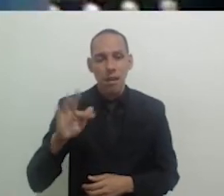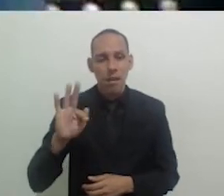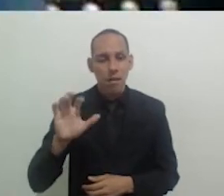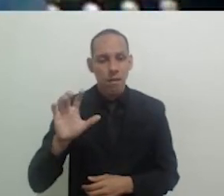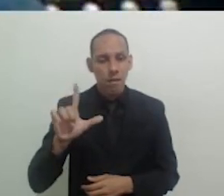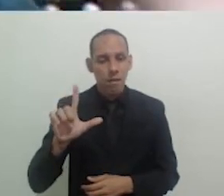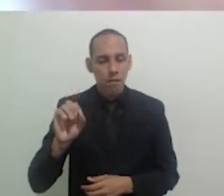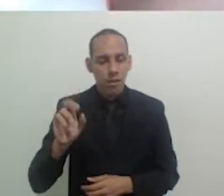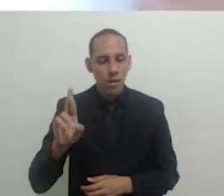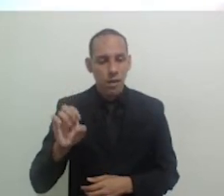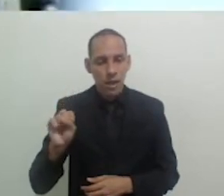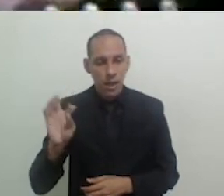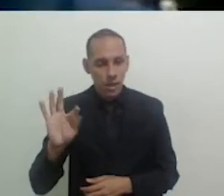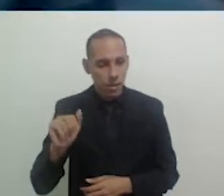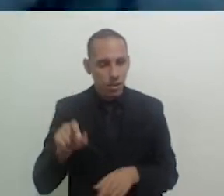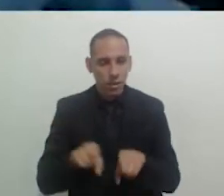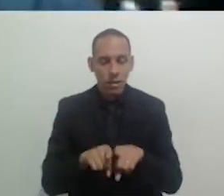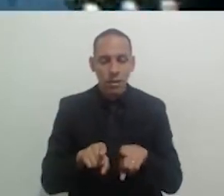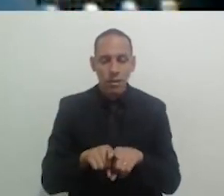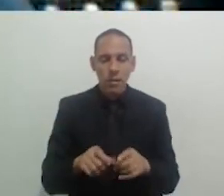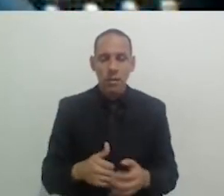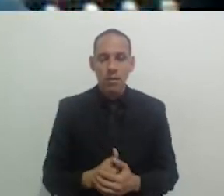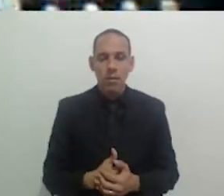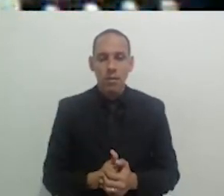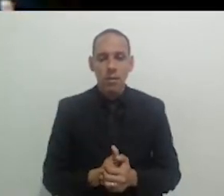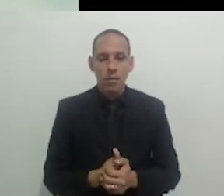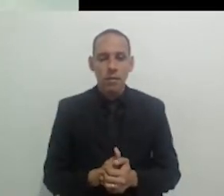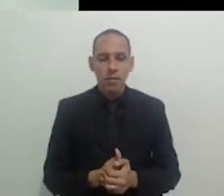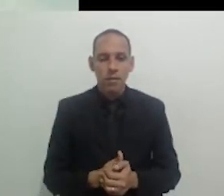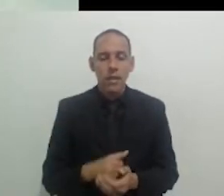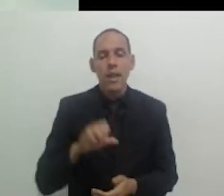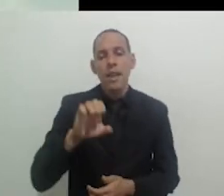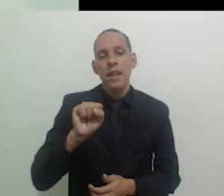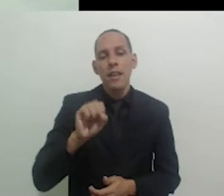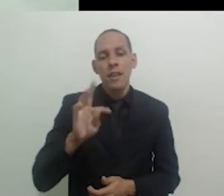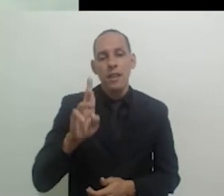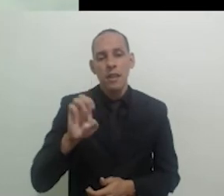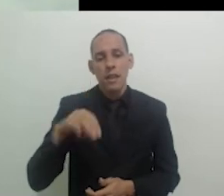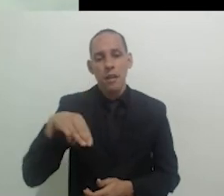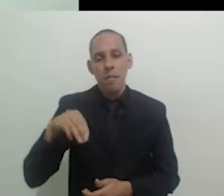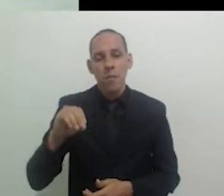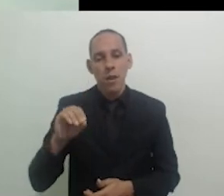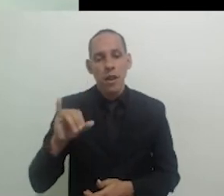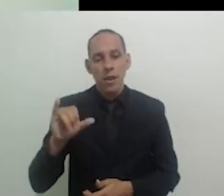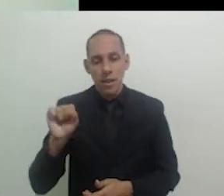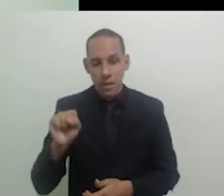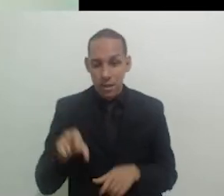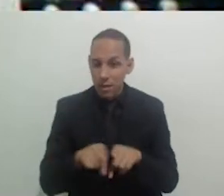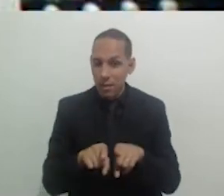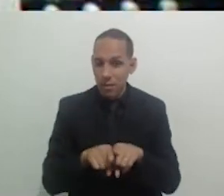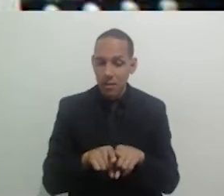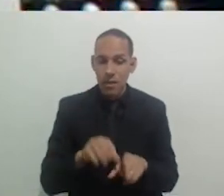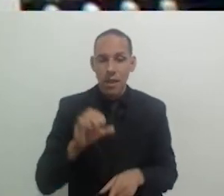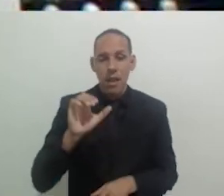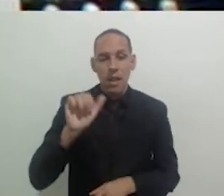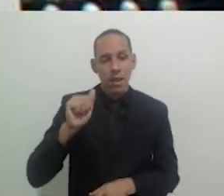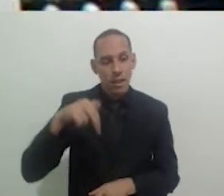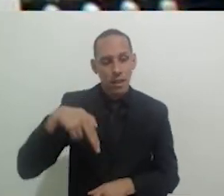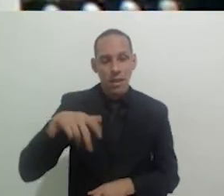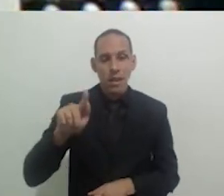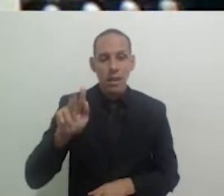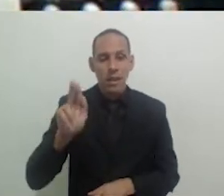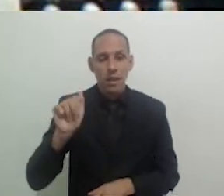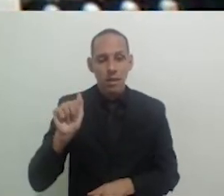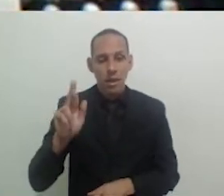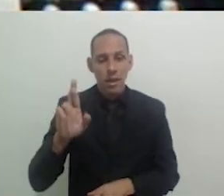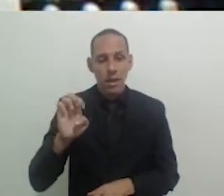Nízia Floresta. Todos aprovados. Extremóis, presidente. Canguaretama, Extremóis, eu disse. Extremóis e Nízia Floresta.